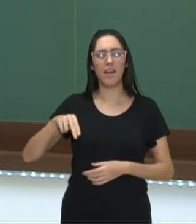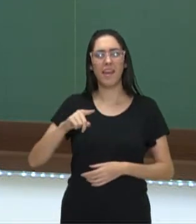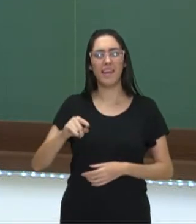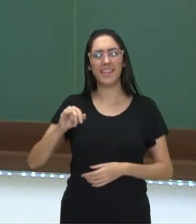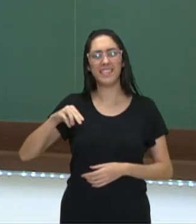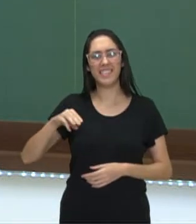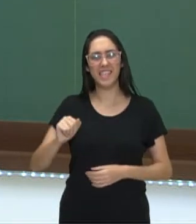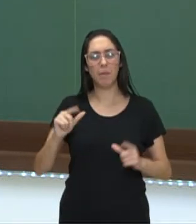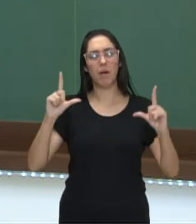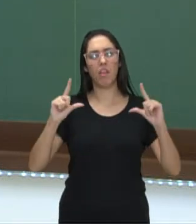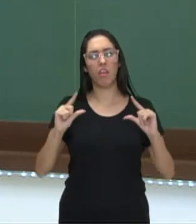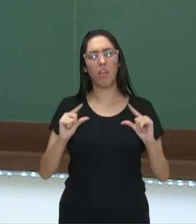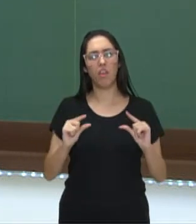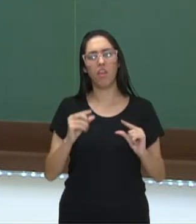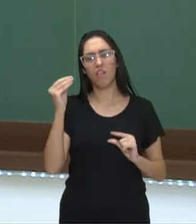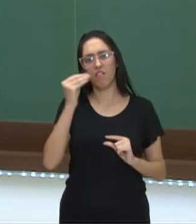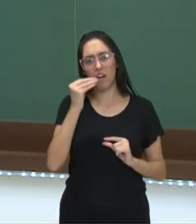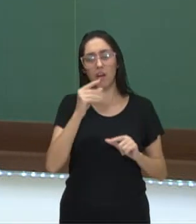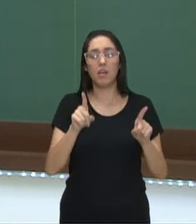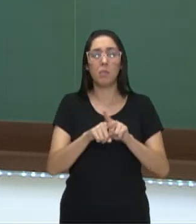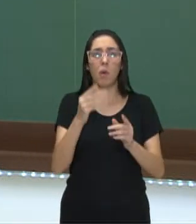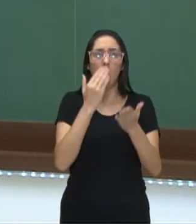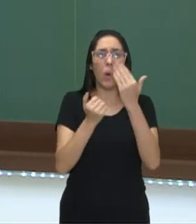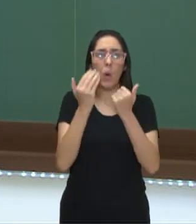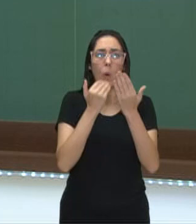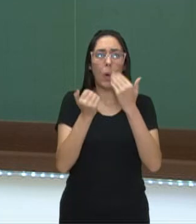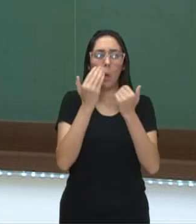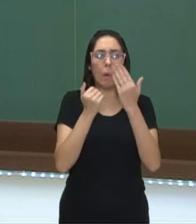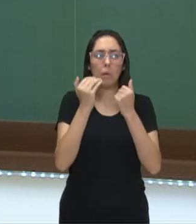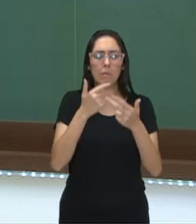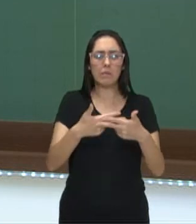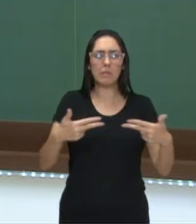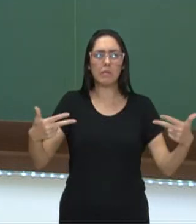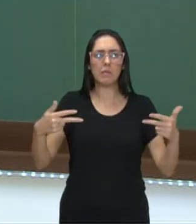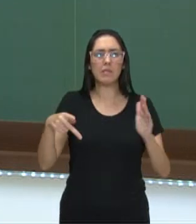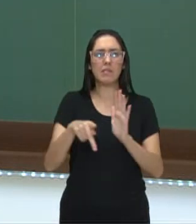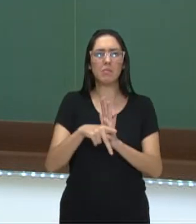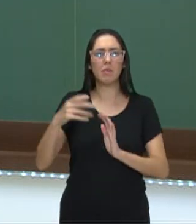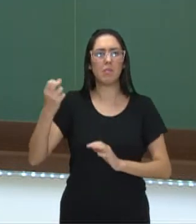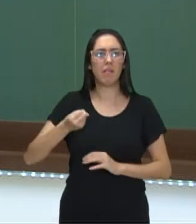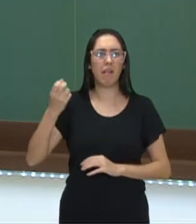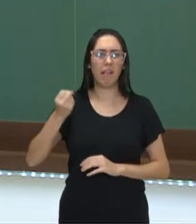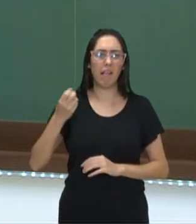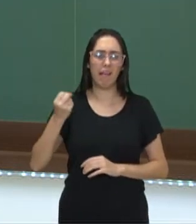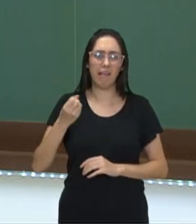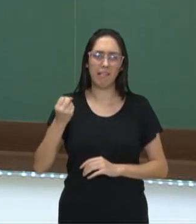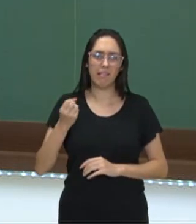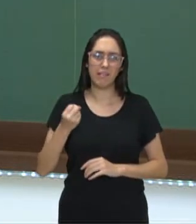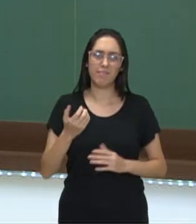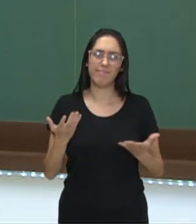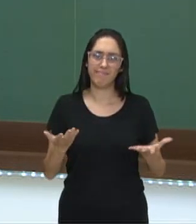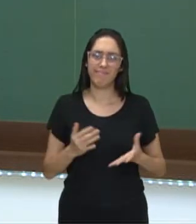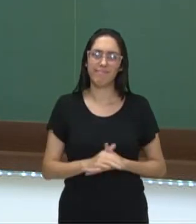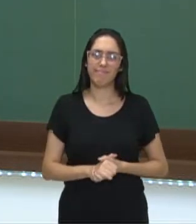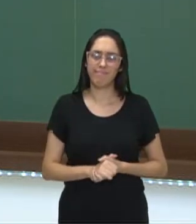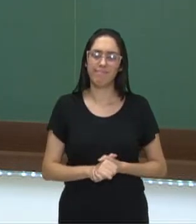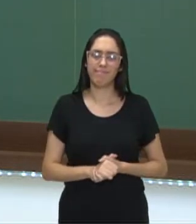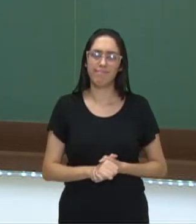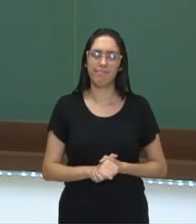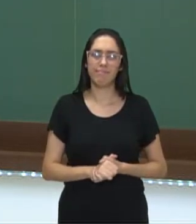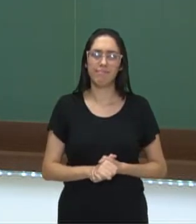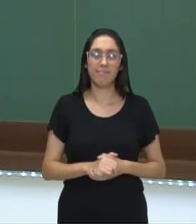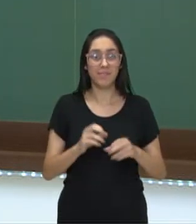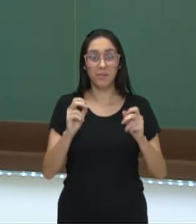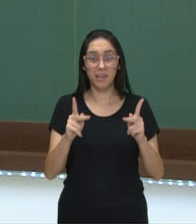nosso corpo e o excesso de alimentação baseado em alimentos com leite e